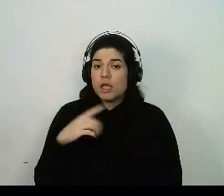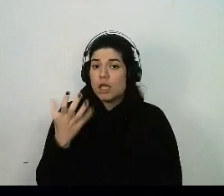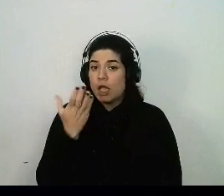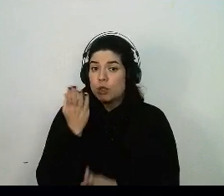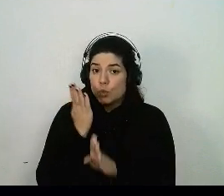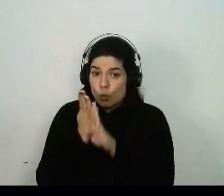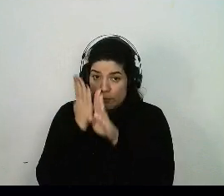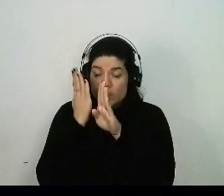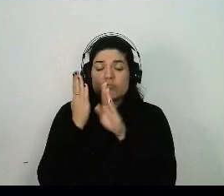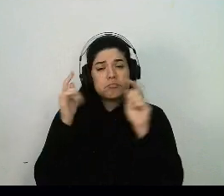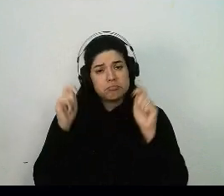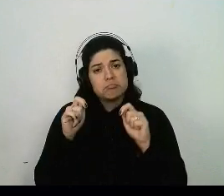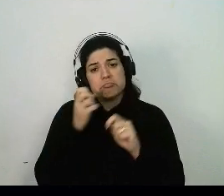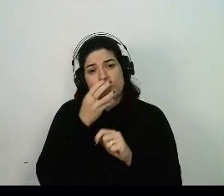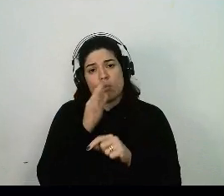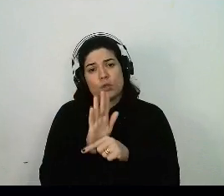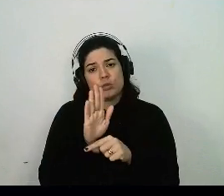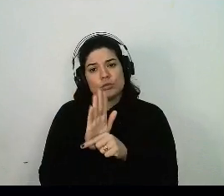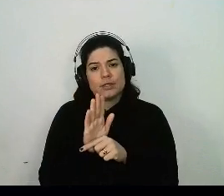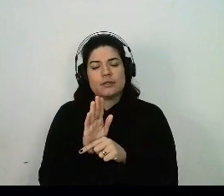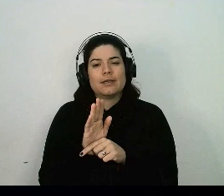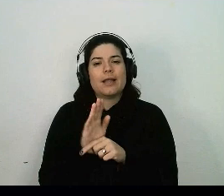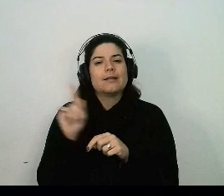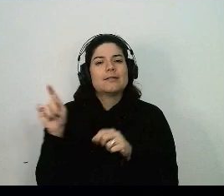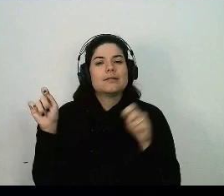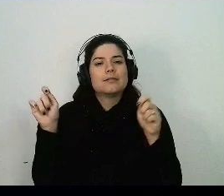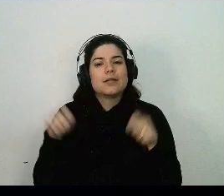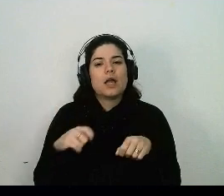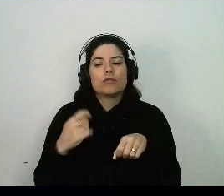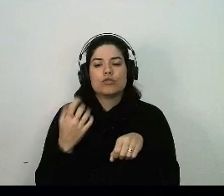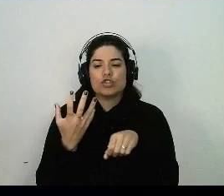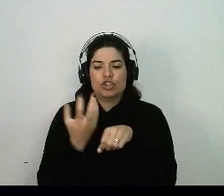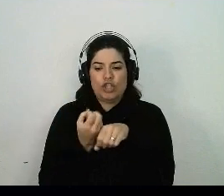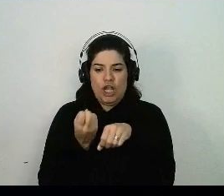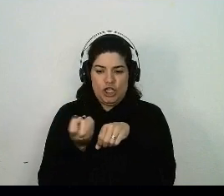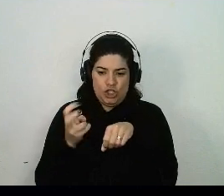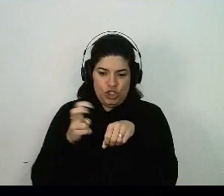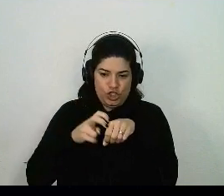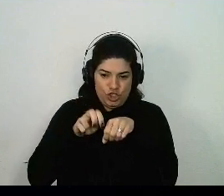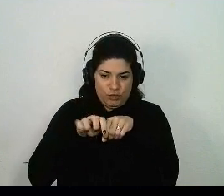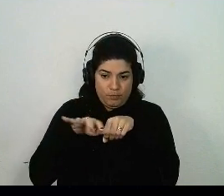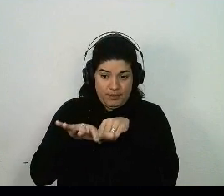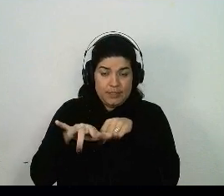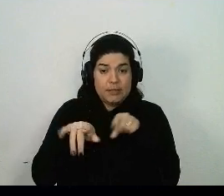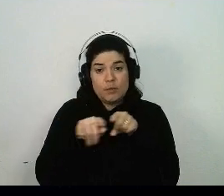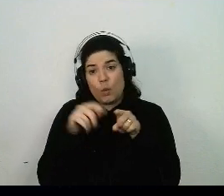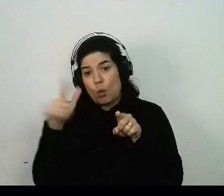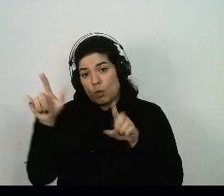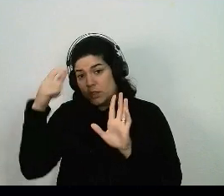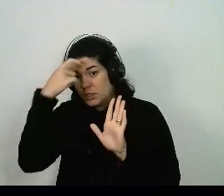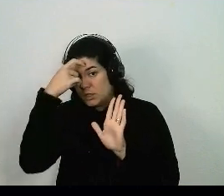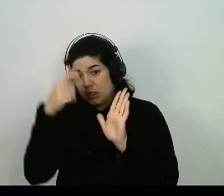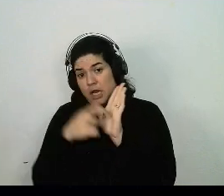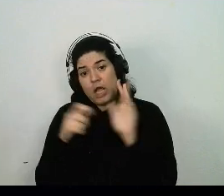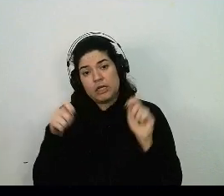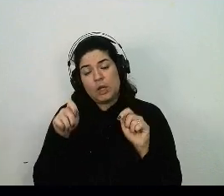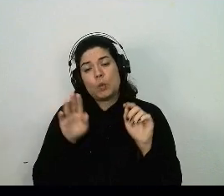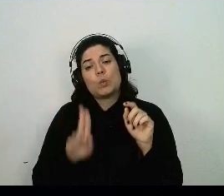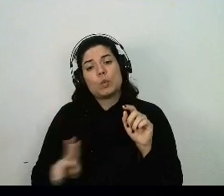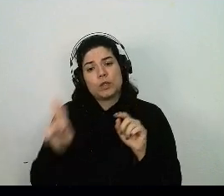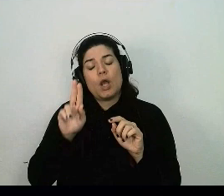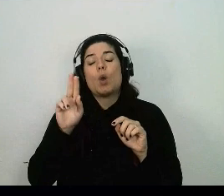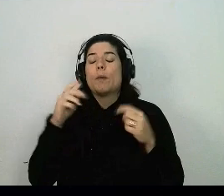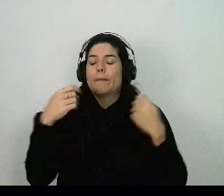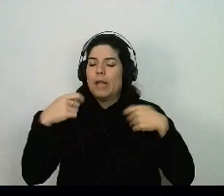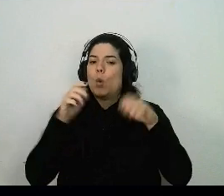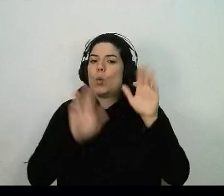E aqui não só o chat GPT, mas também como outras inteligências artificiais. Então a gente tem que tomar muito cuidado. Chaves de acesso, dados